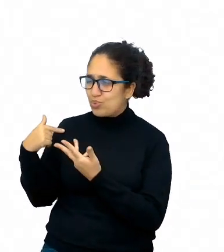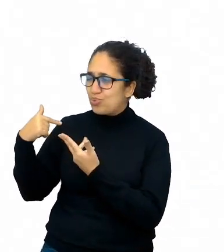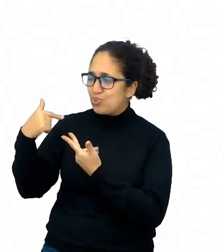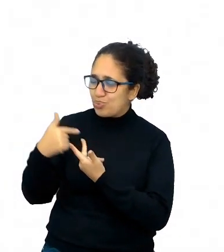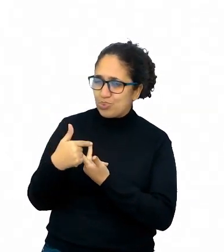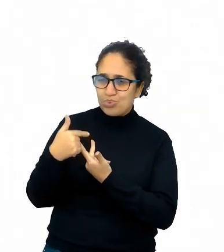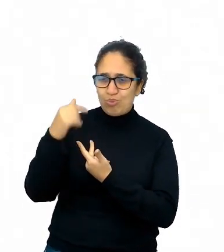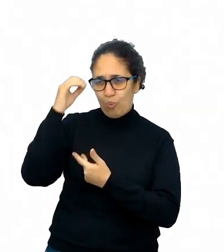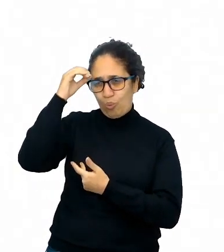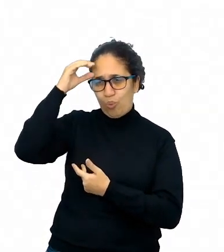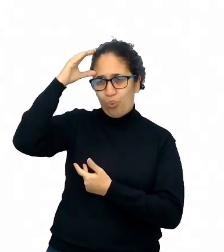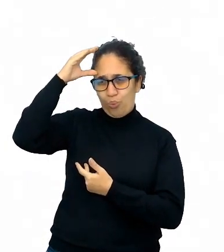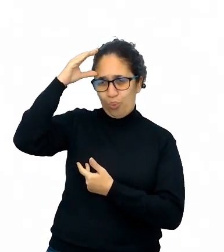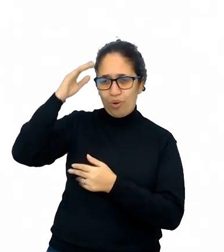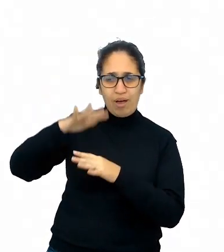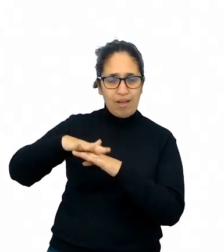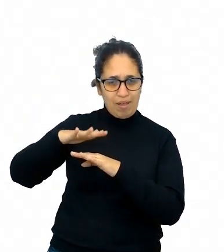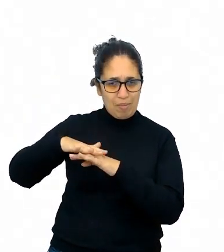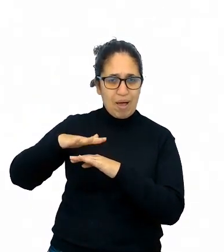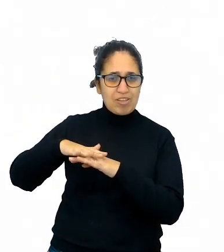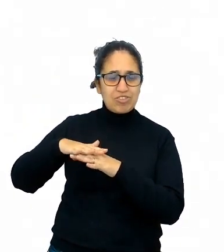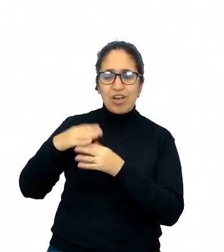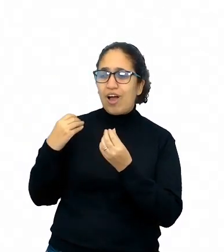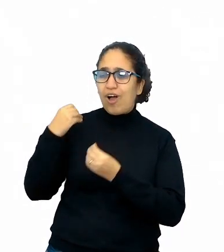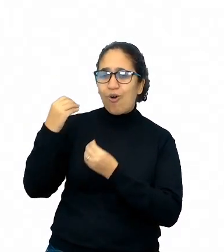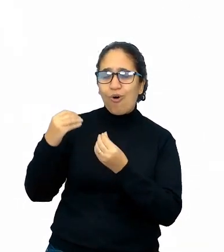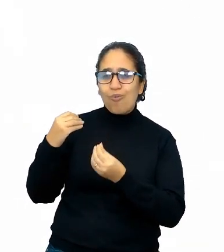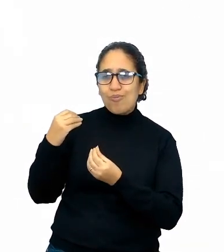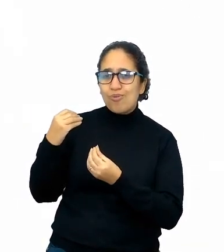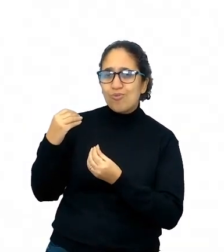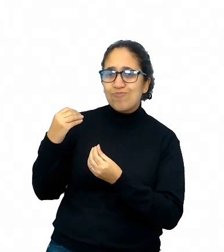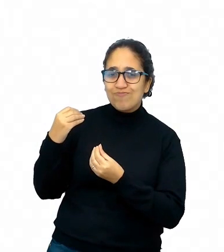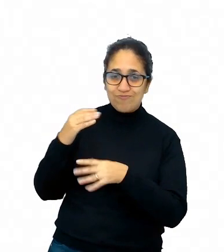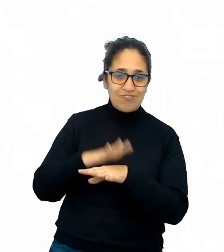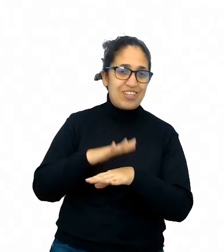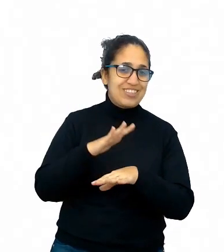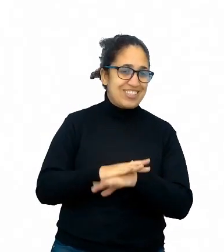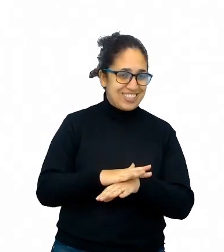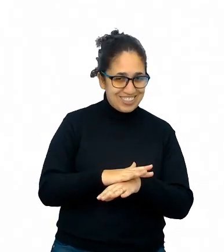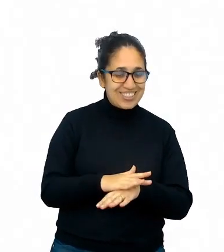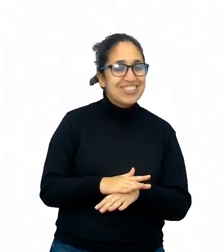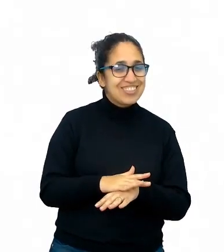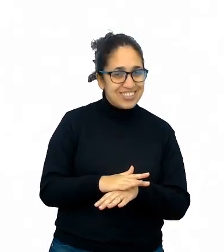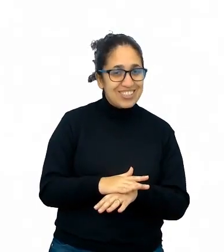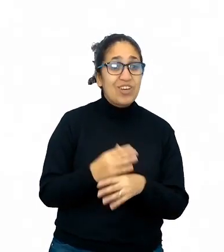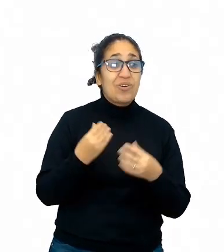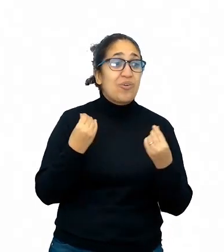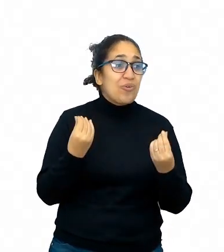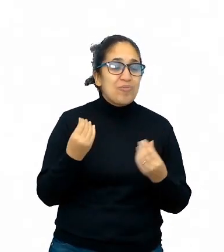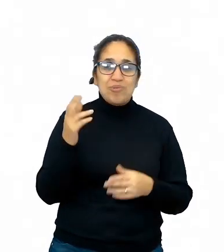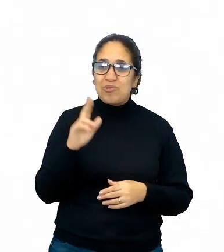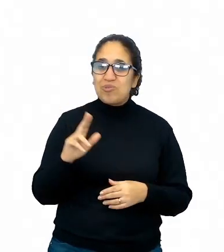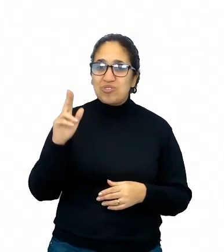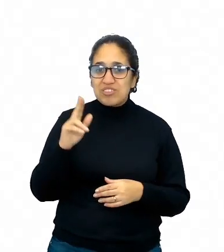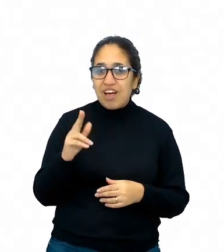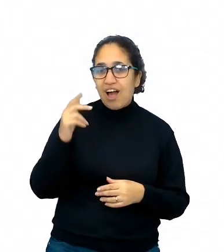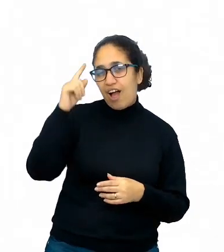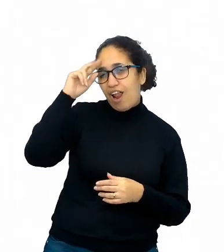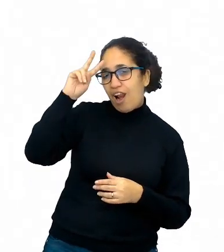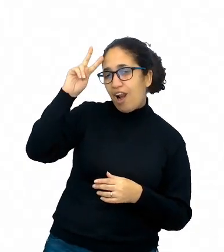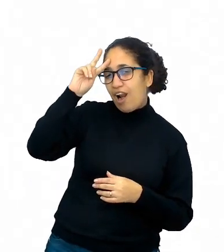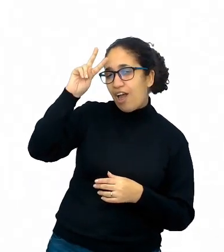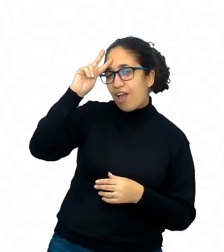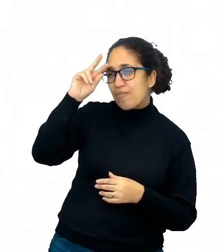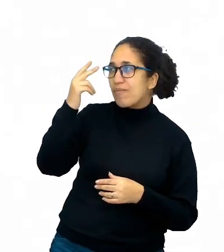conhecimento de matemática deles, como que eles vão fazer isso na prática, né? O que eles vão acessar ali